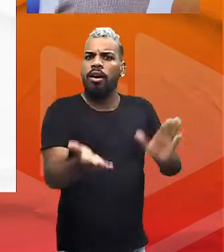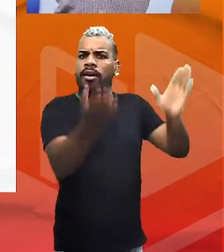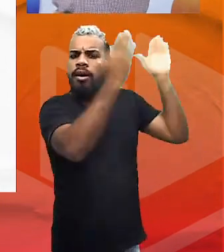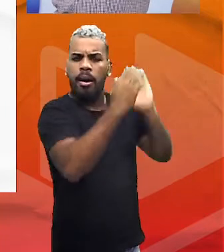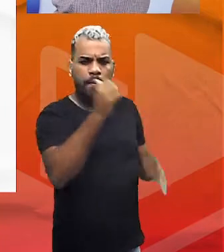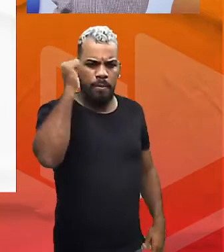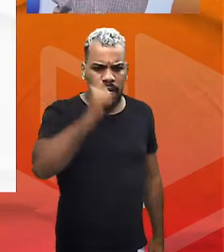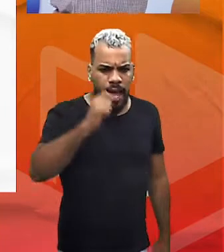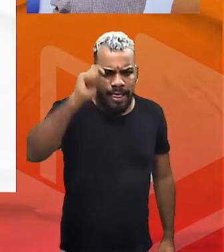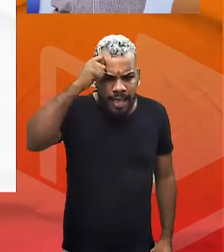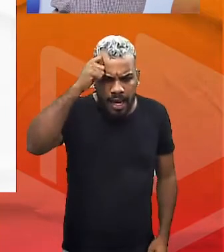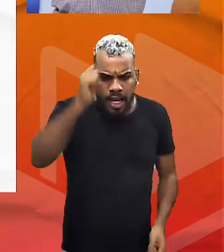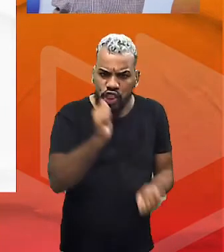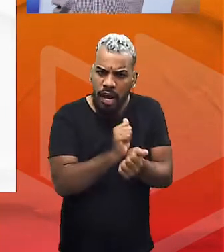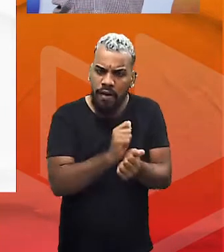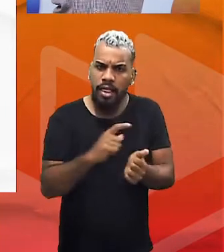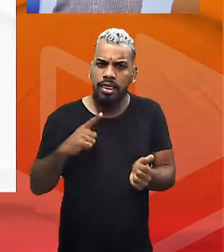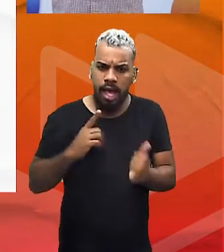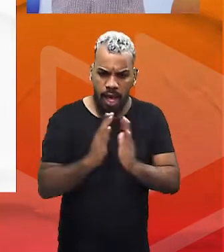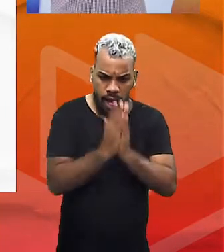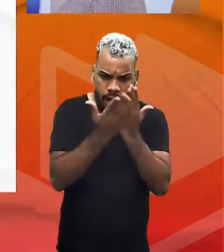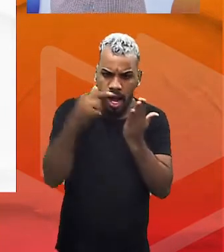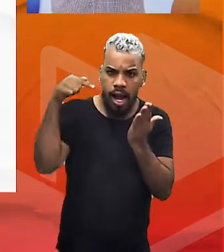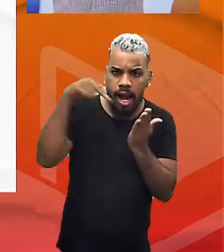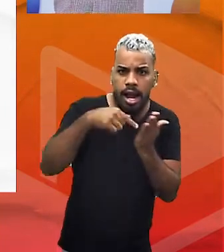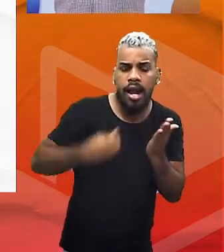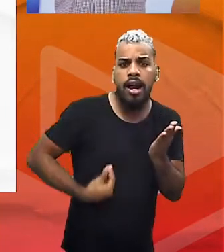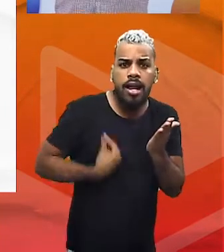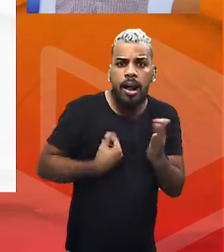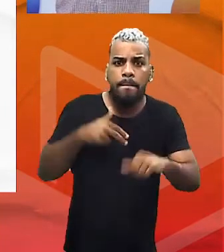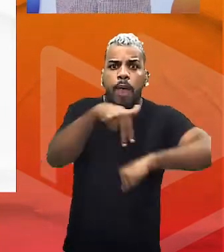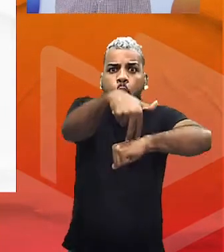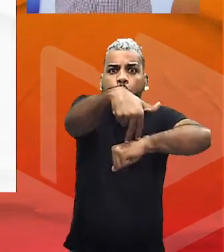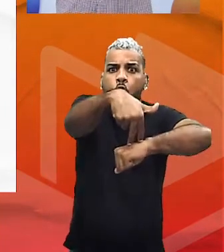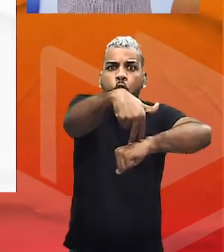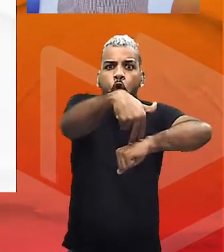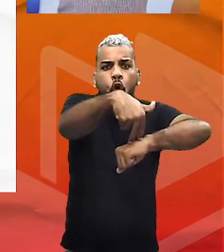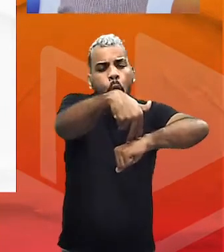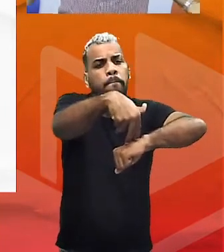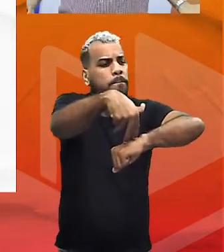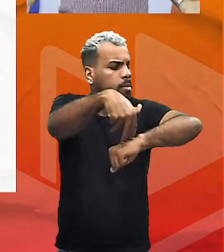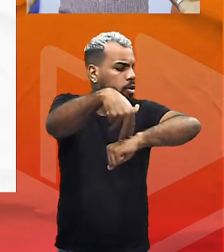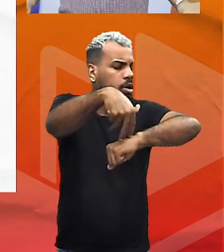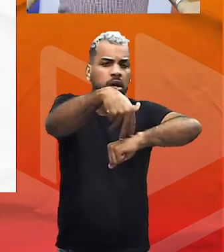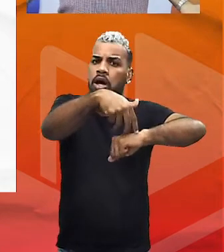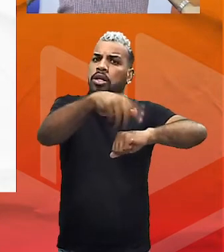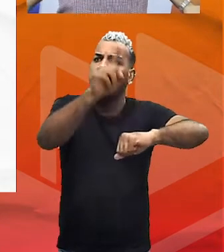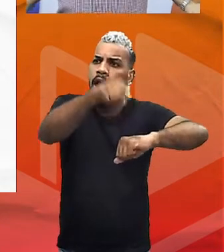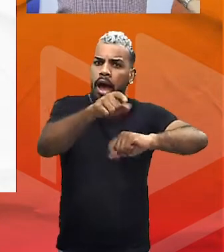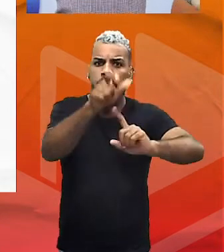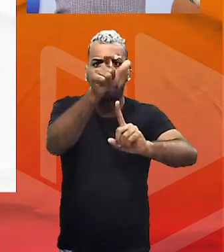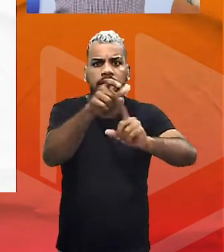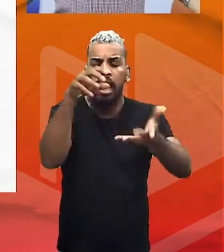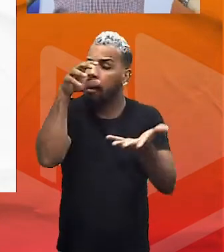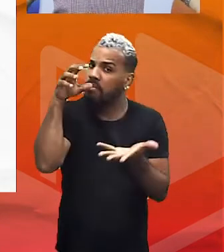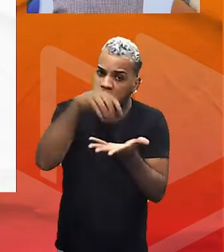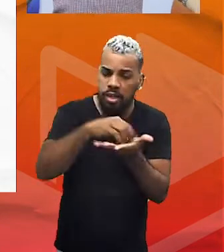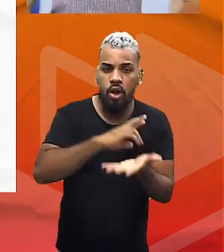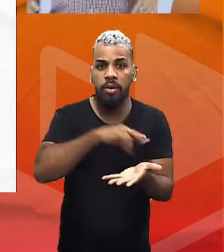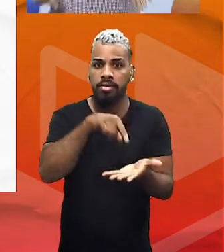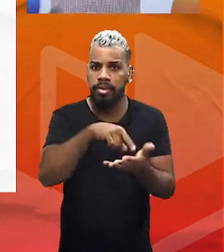mulher negra e escrava pudesse ser protagonista, né? Personagem central de um romance. Ela foi,